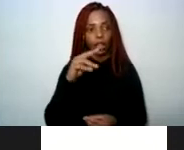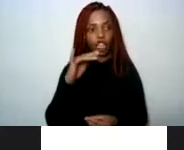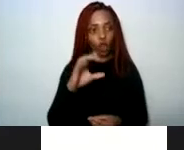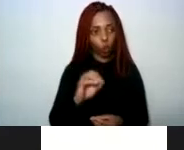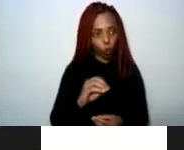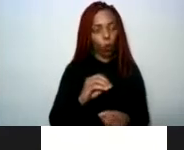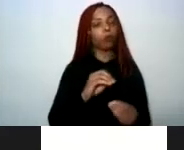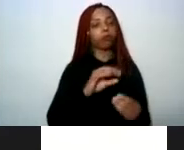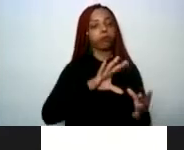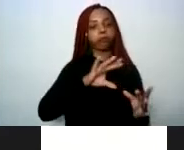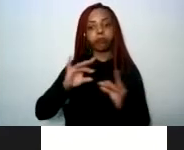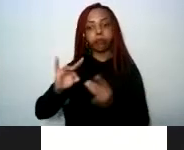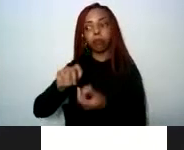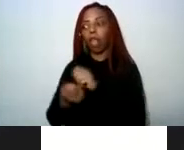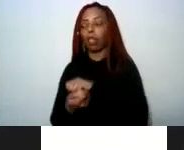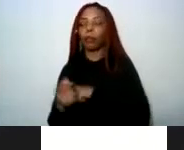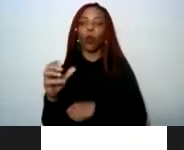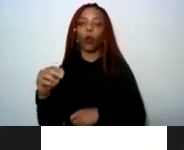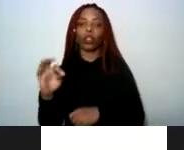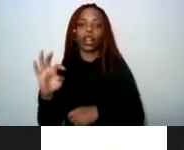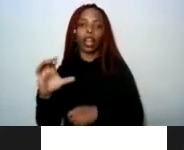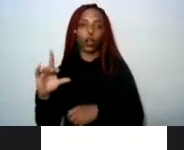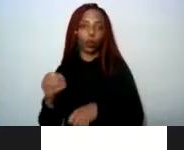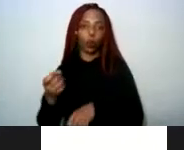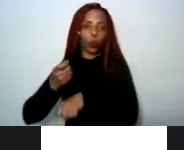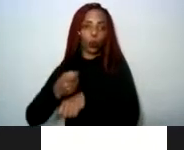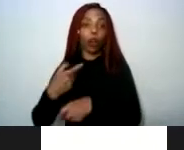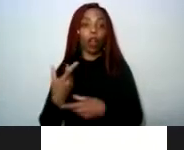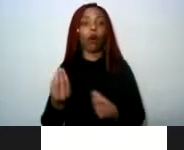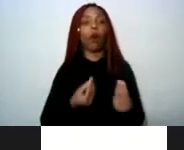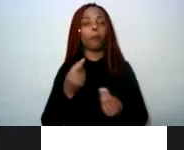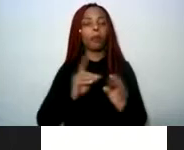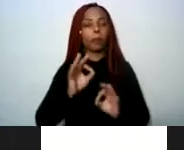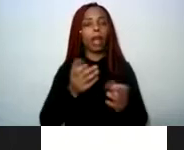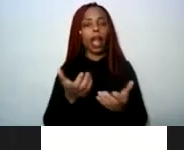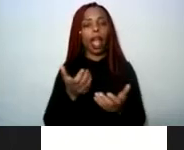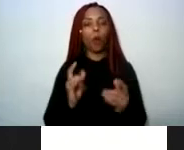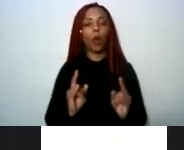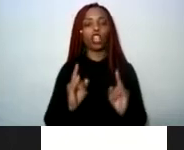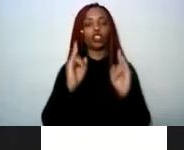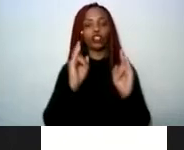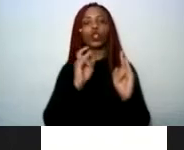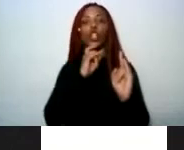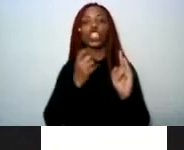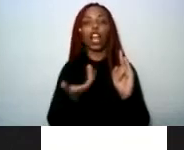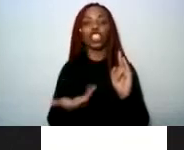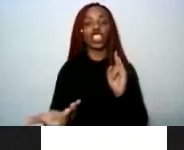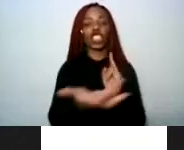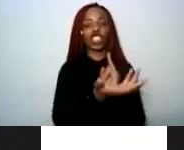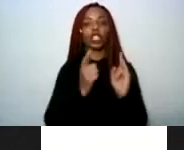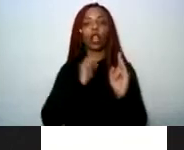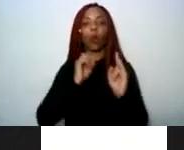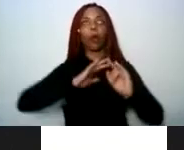o mausoléu ele foi projetado para ser um edifício jardim com jardim desde a cobertura desse terraço jardim até